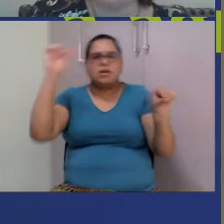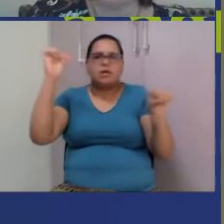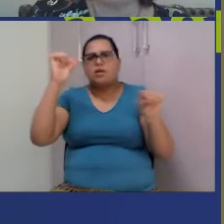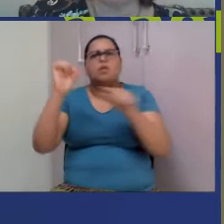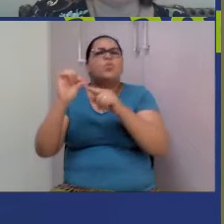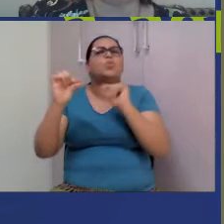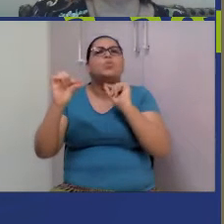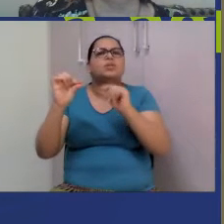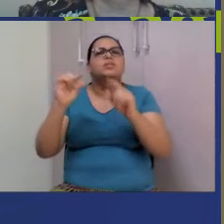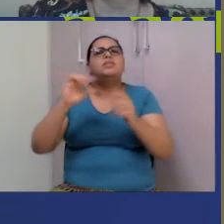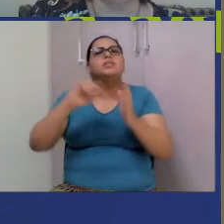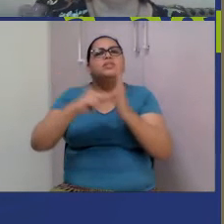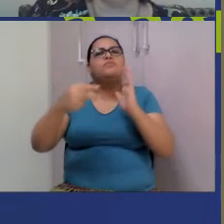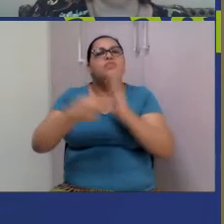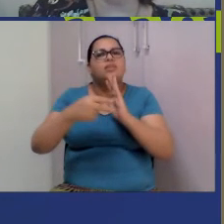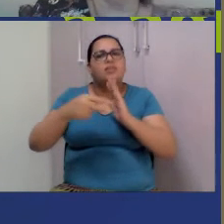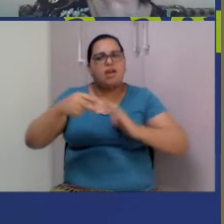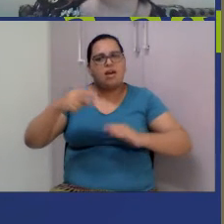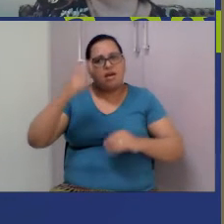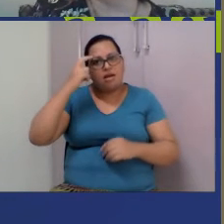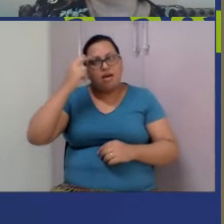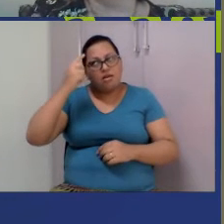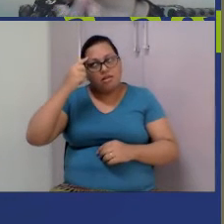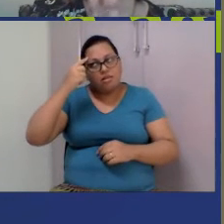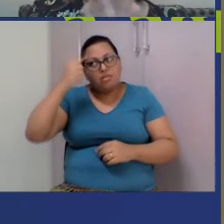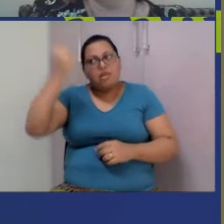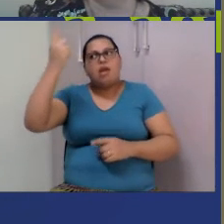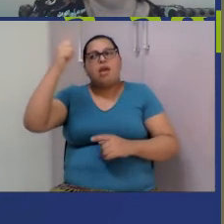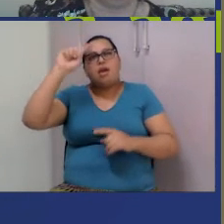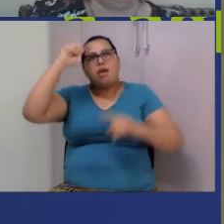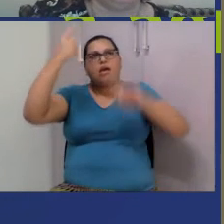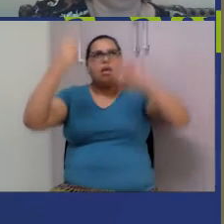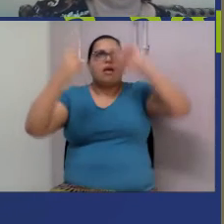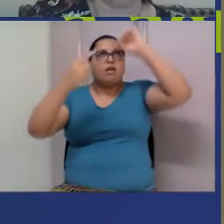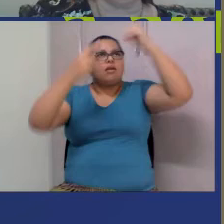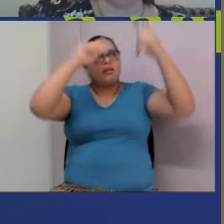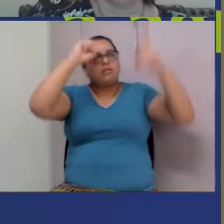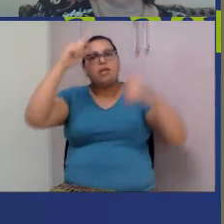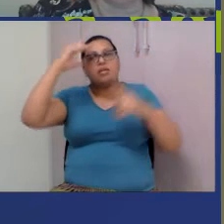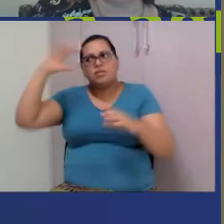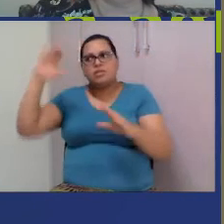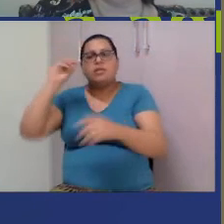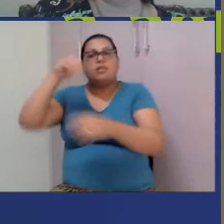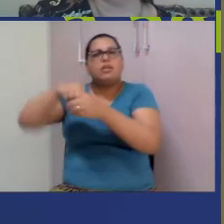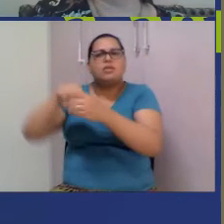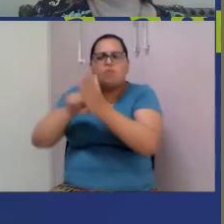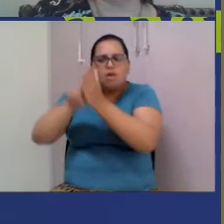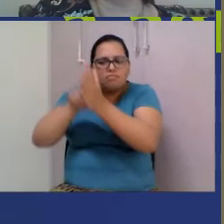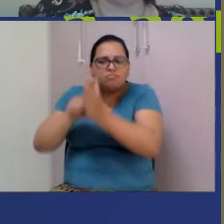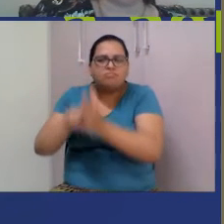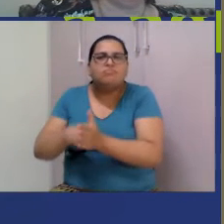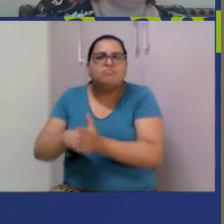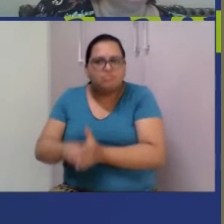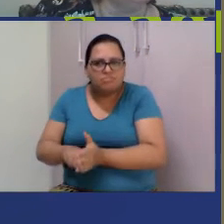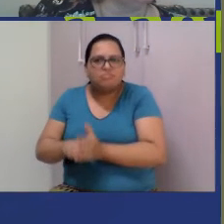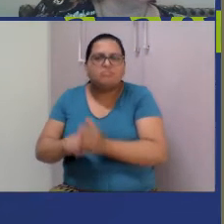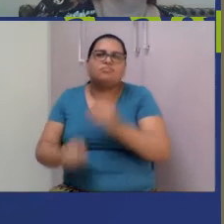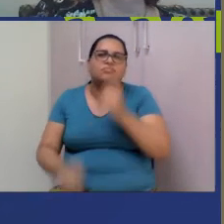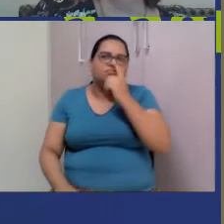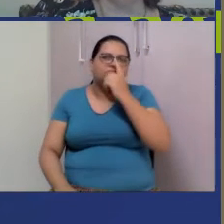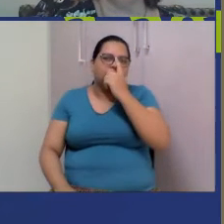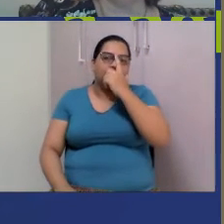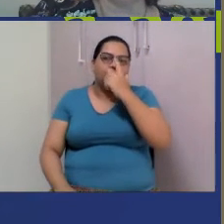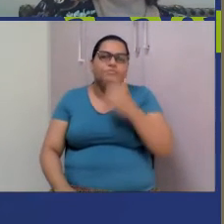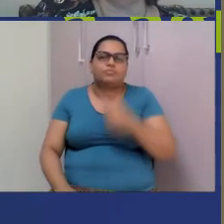Outro experimento que eu fiz há mais de 10